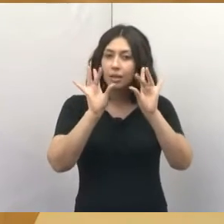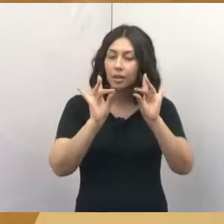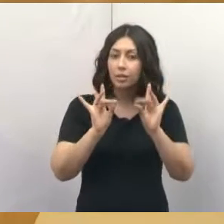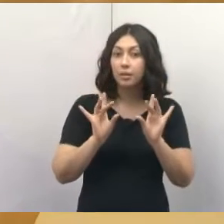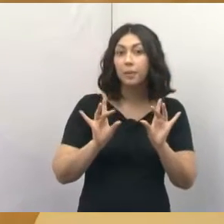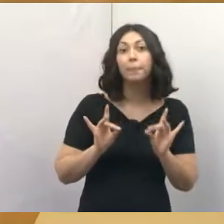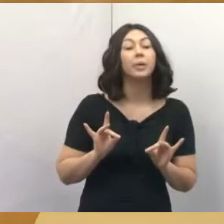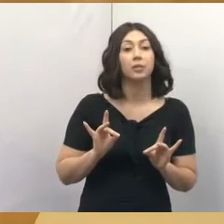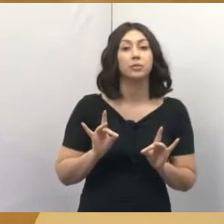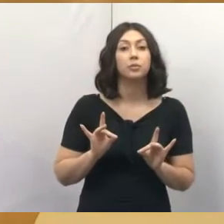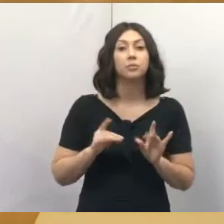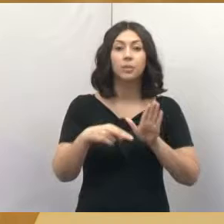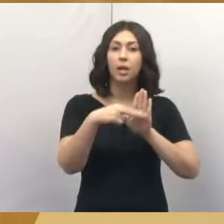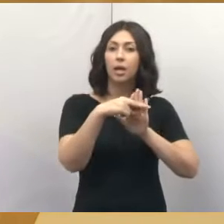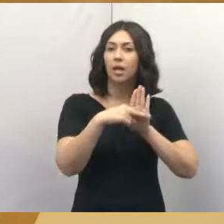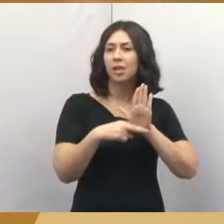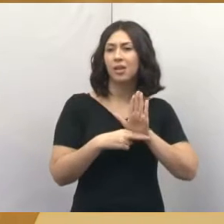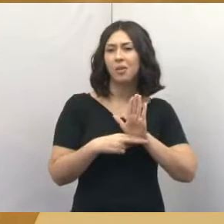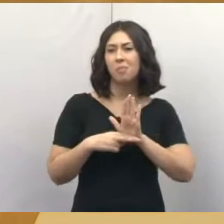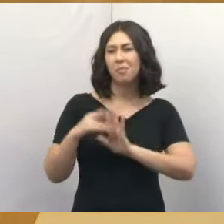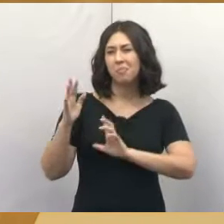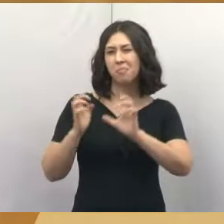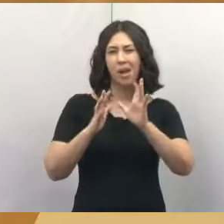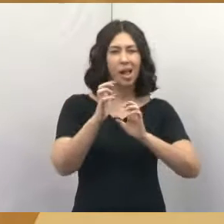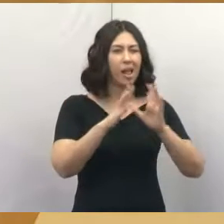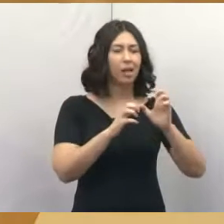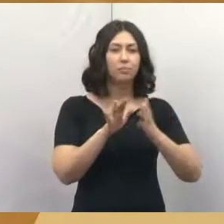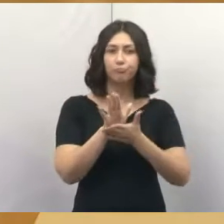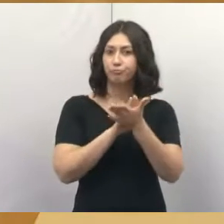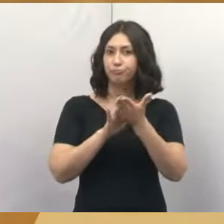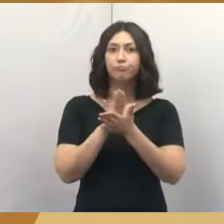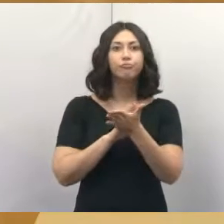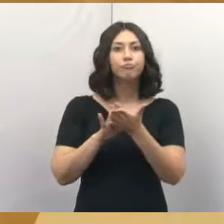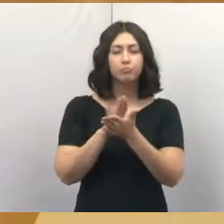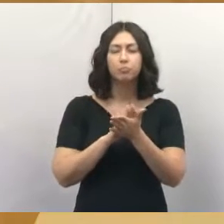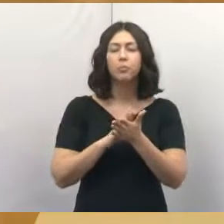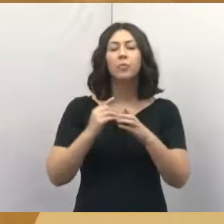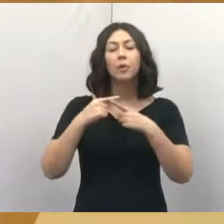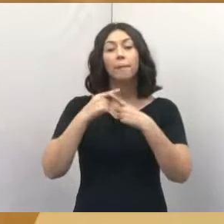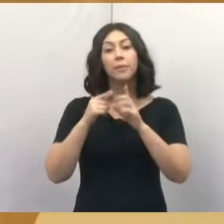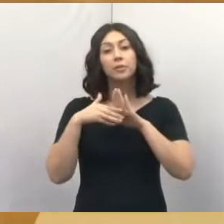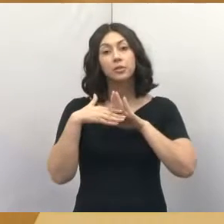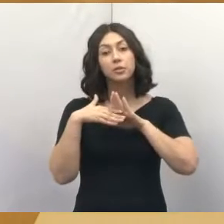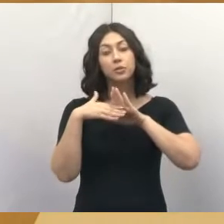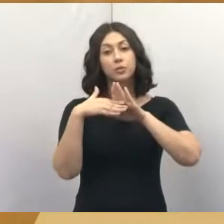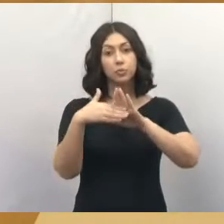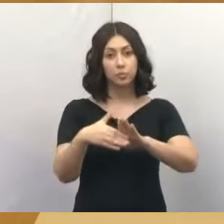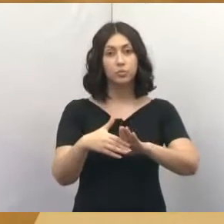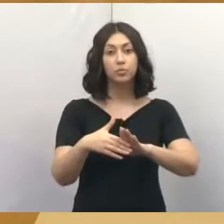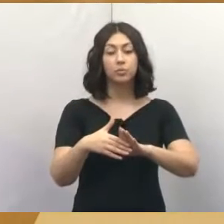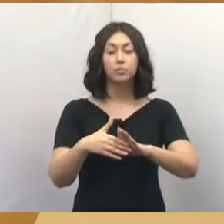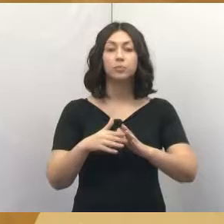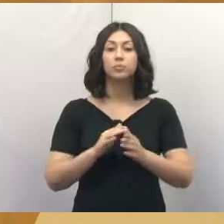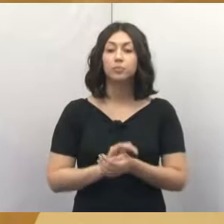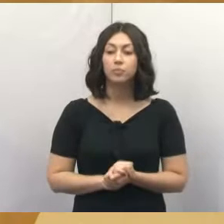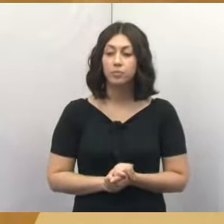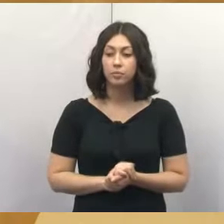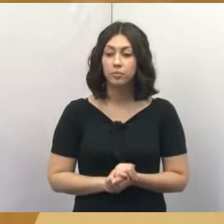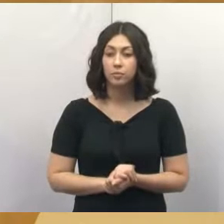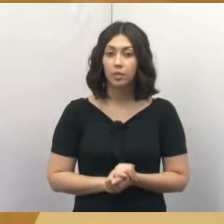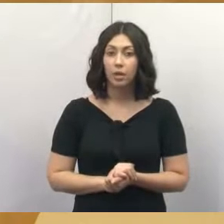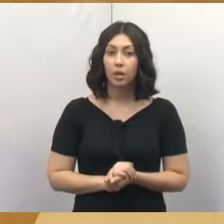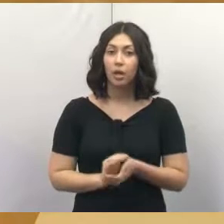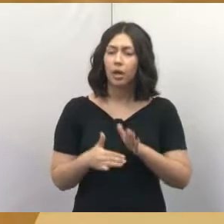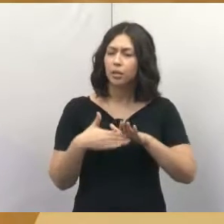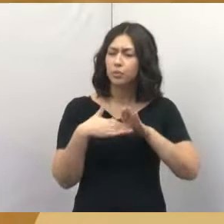que a norma não crie conflitos desnecessários e que possam prejudicar os trâmites legislativos. Pelo contrário, otimize